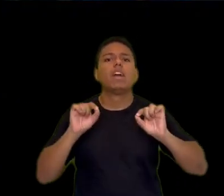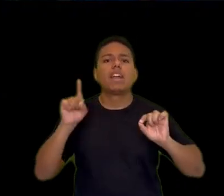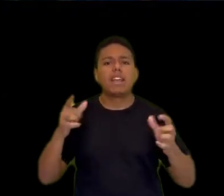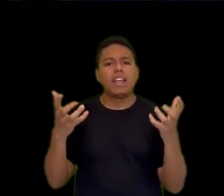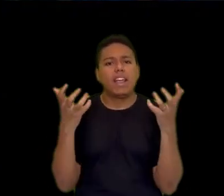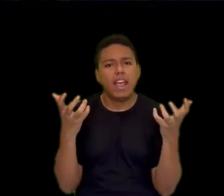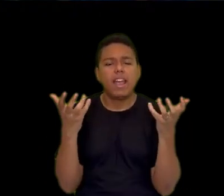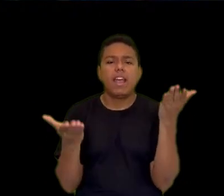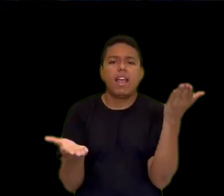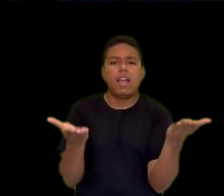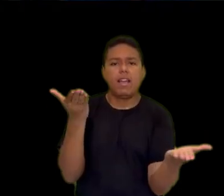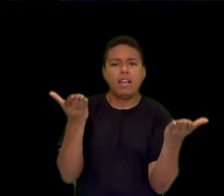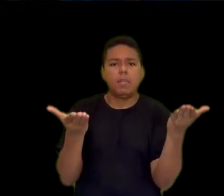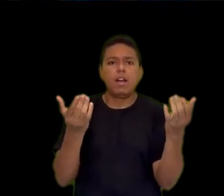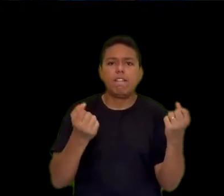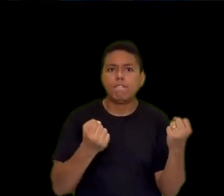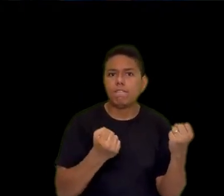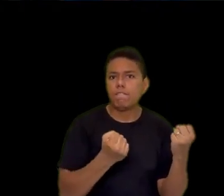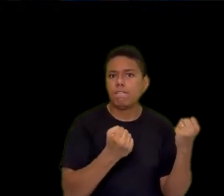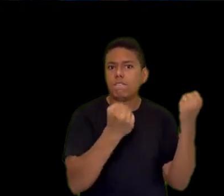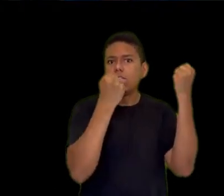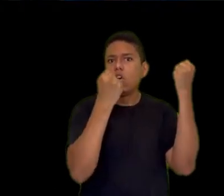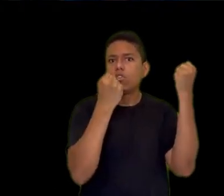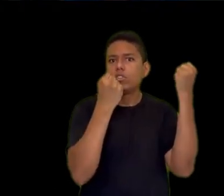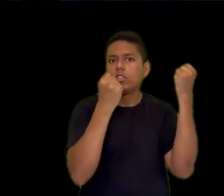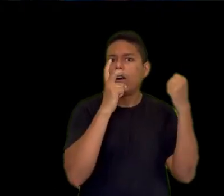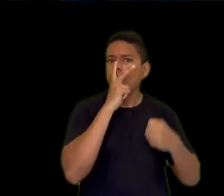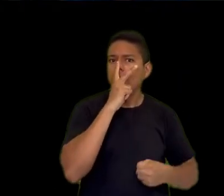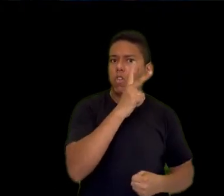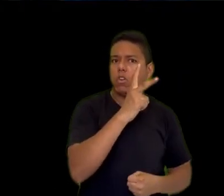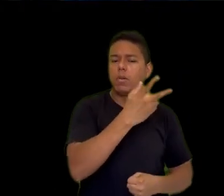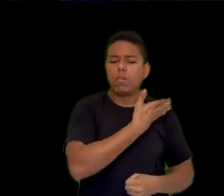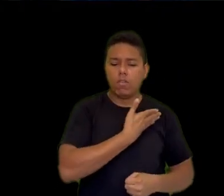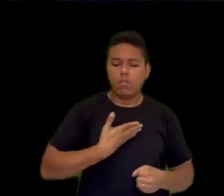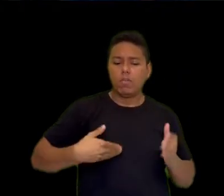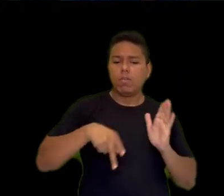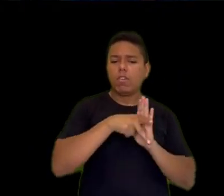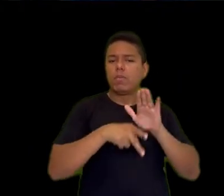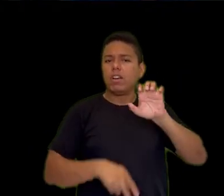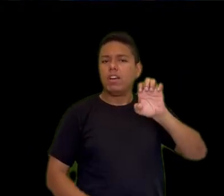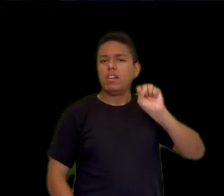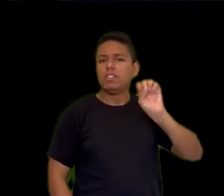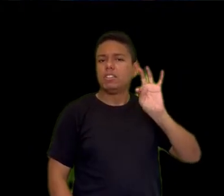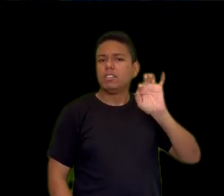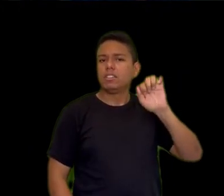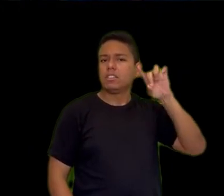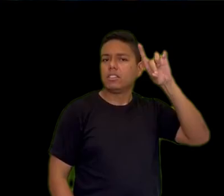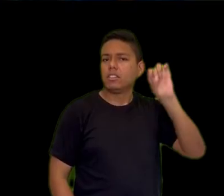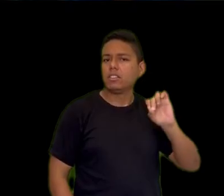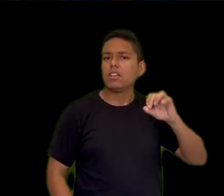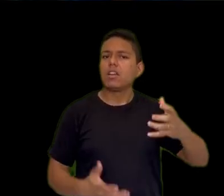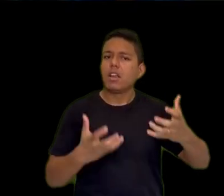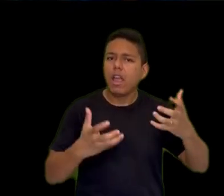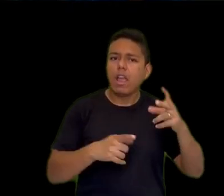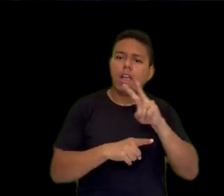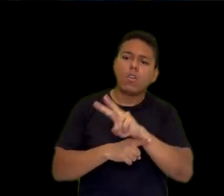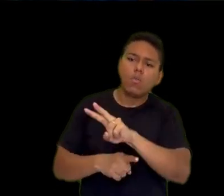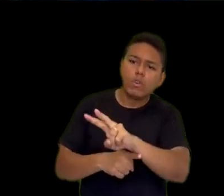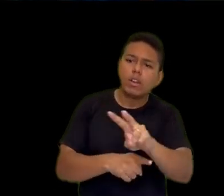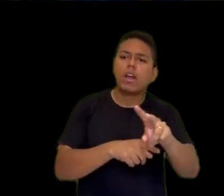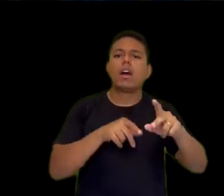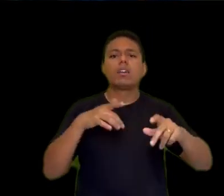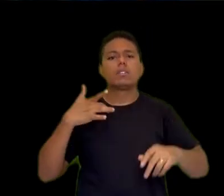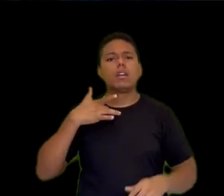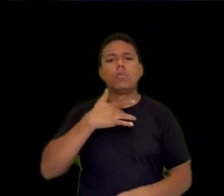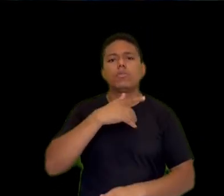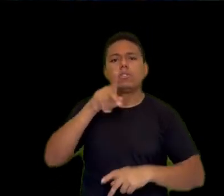forças do Estado, que têm o objetivo de tutelar, de cuidar da saúde das pessoas, forças do mercado, mercado econômico,